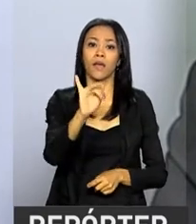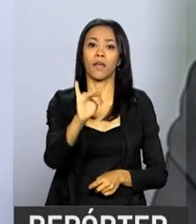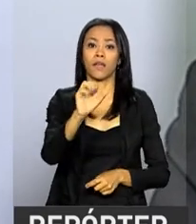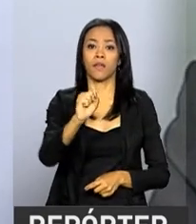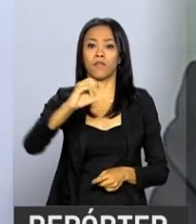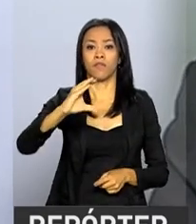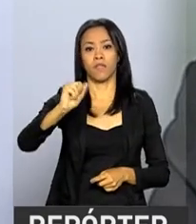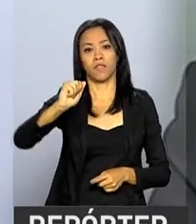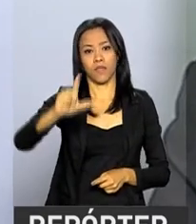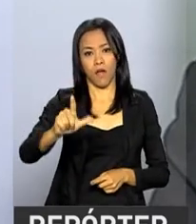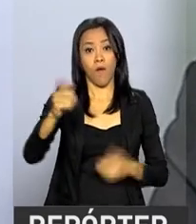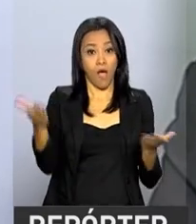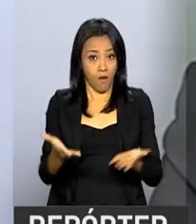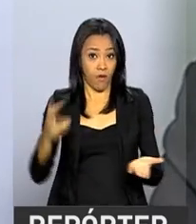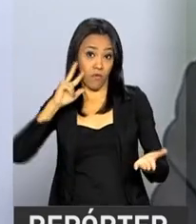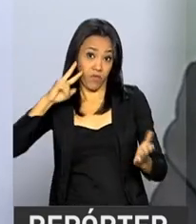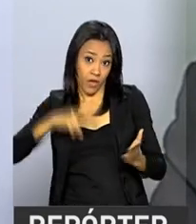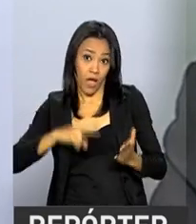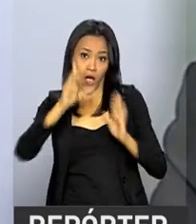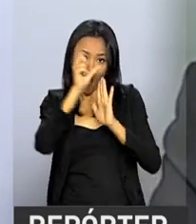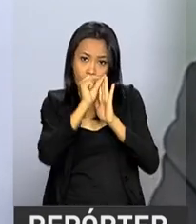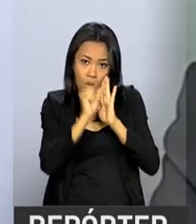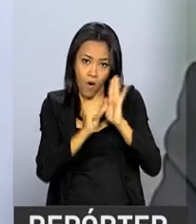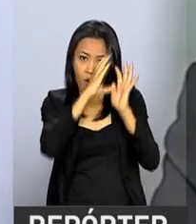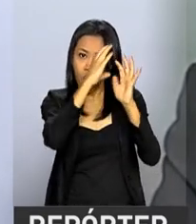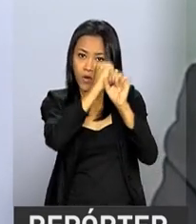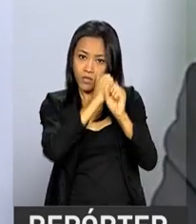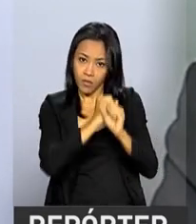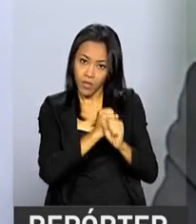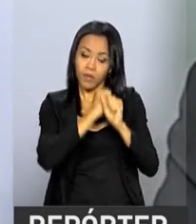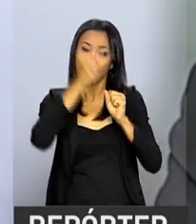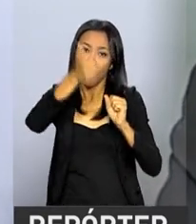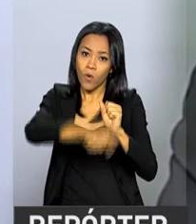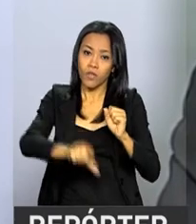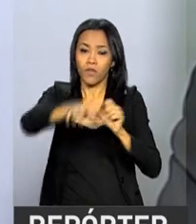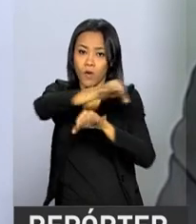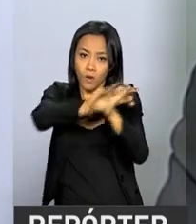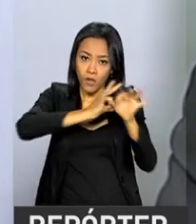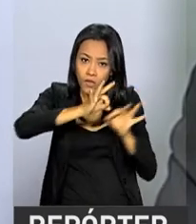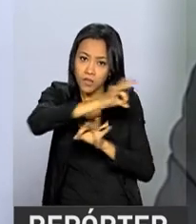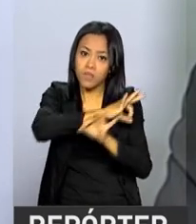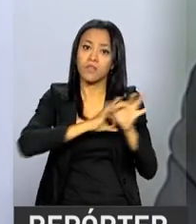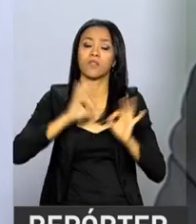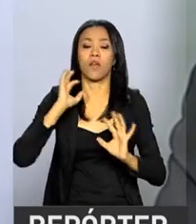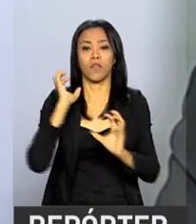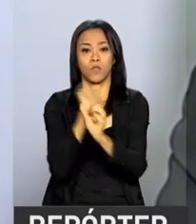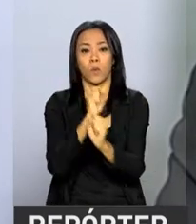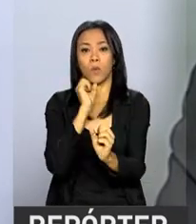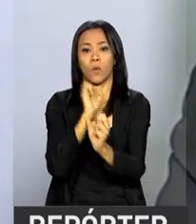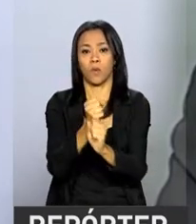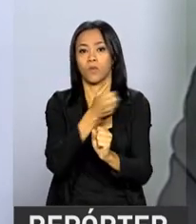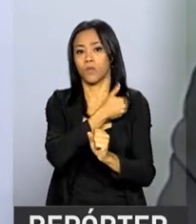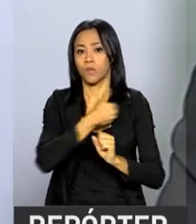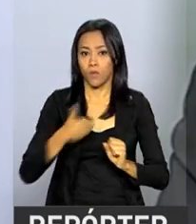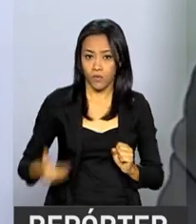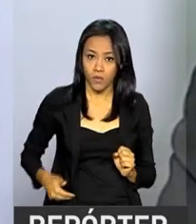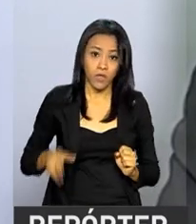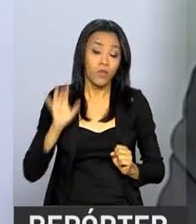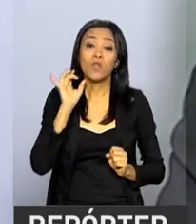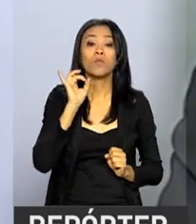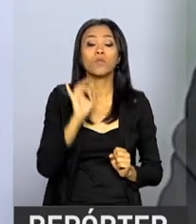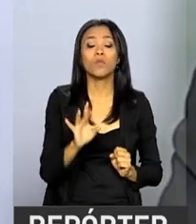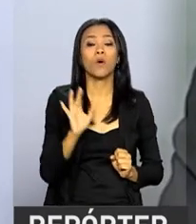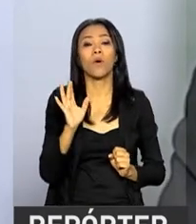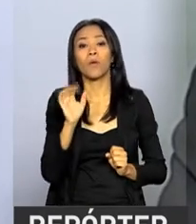olhar para o orçamento dentro de uma perspectiva de reorganização das contas públicas e não simplesmente dentro de